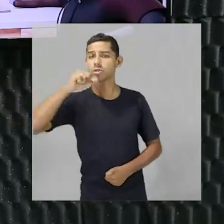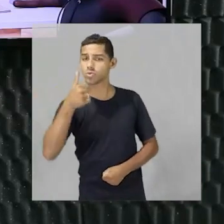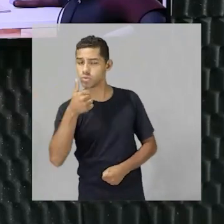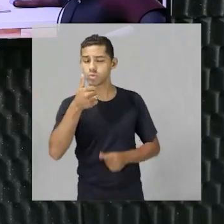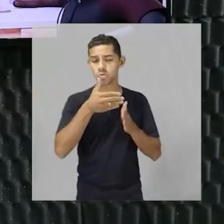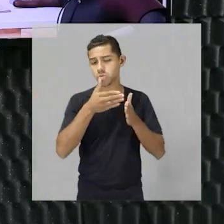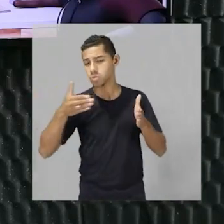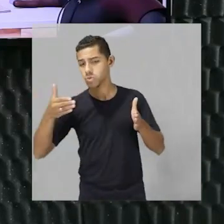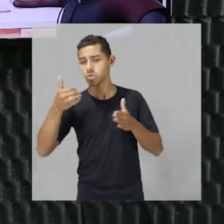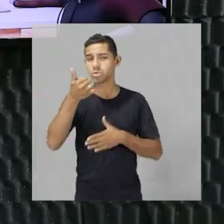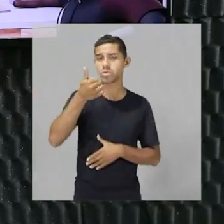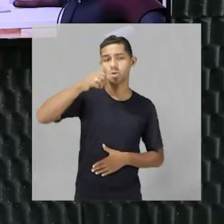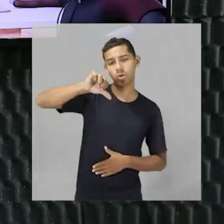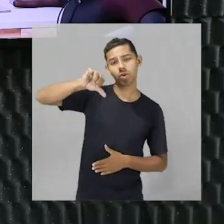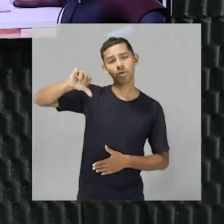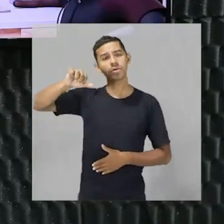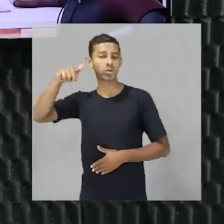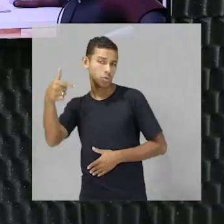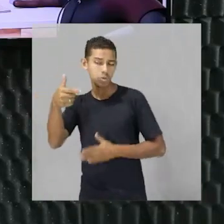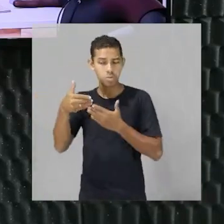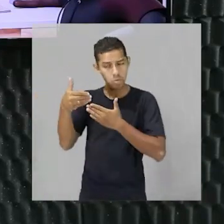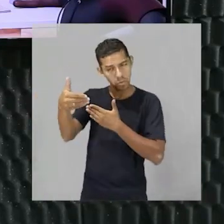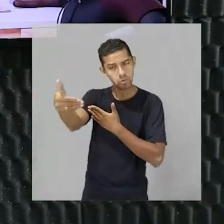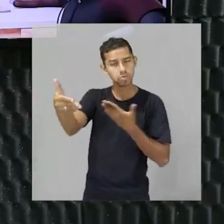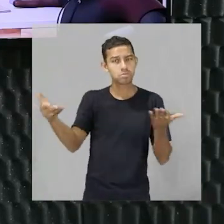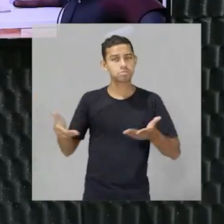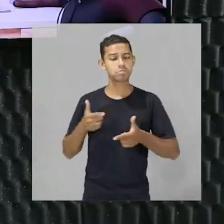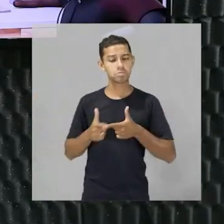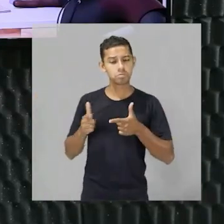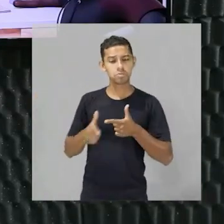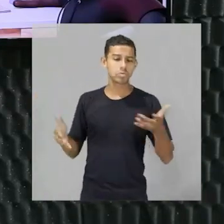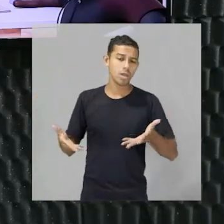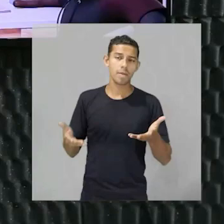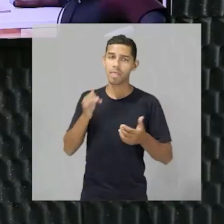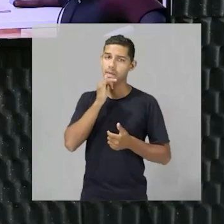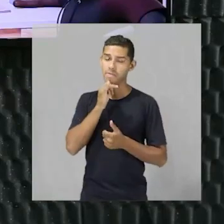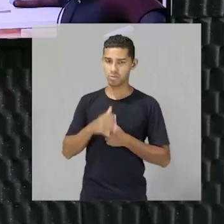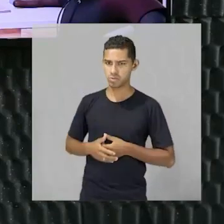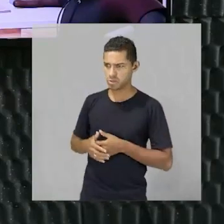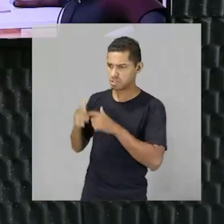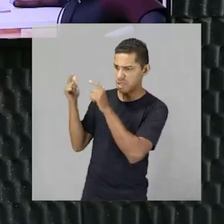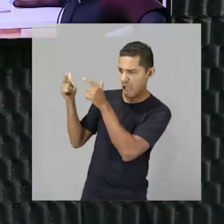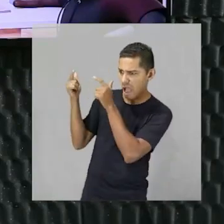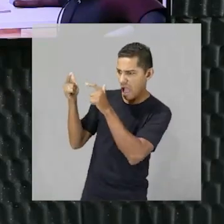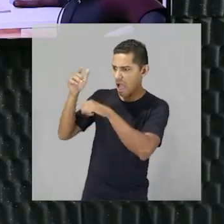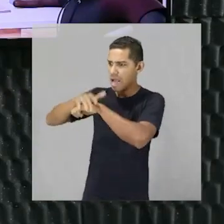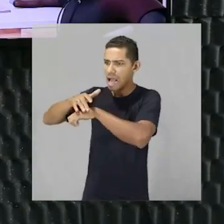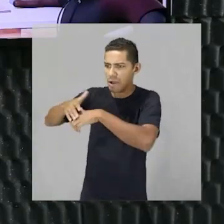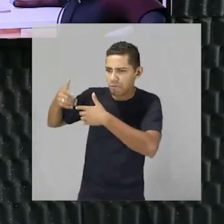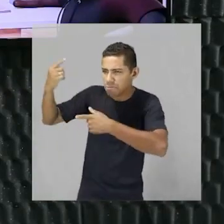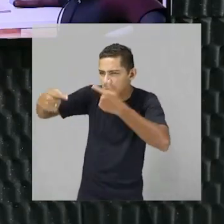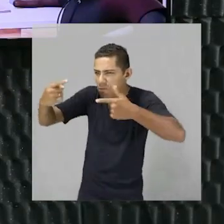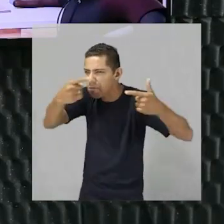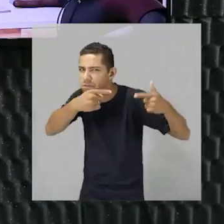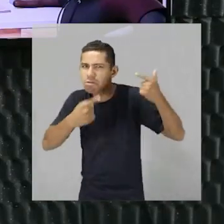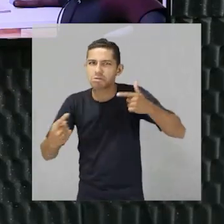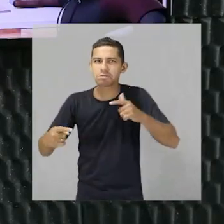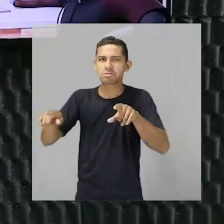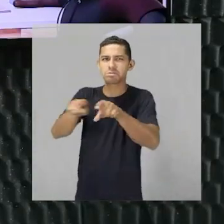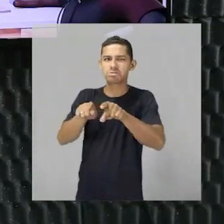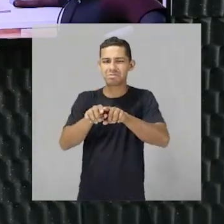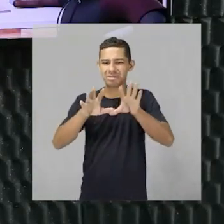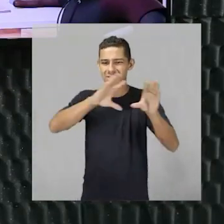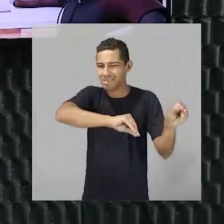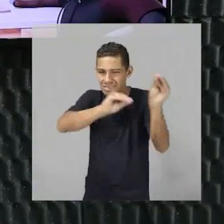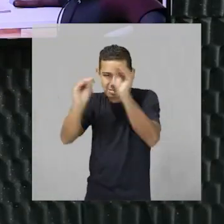Ou seja, os problemas atuais, tá? Que são diversos aí, como por exemplo terrorismo, migração, desigualdade socioeconômica,